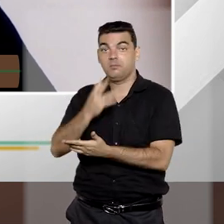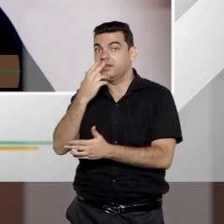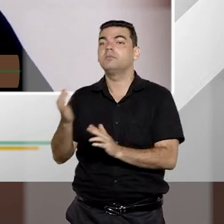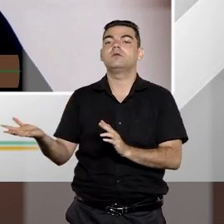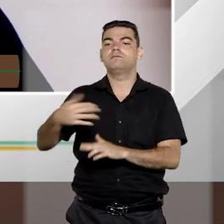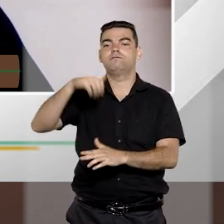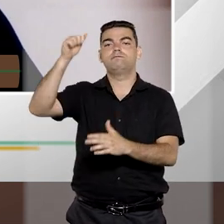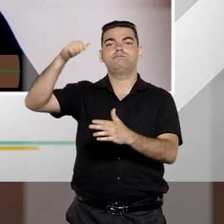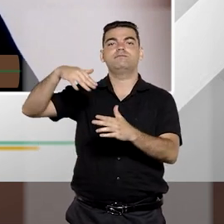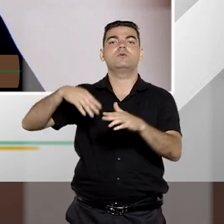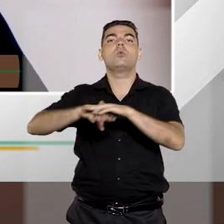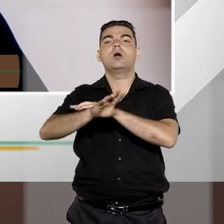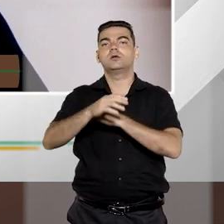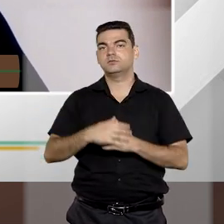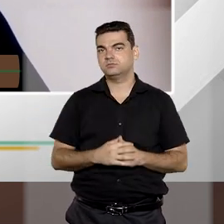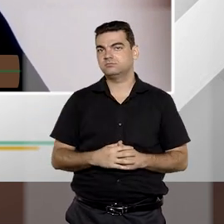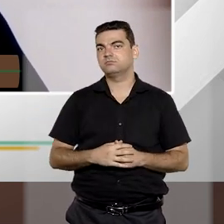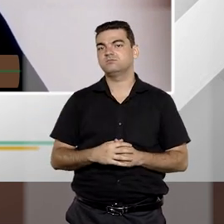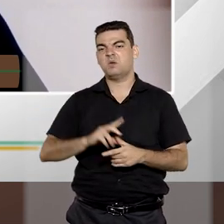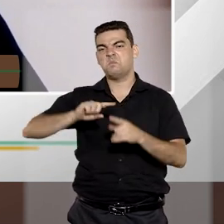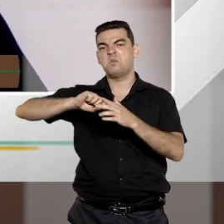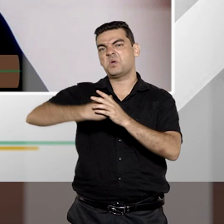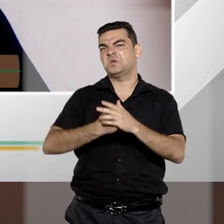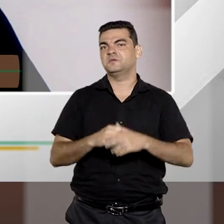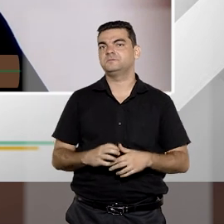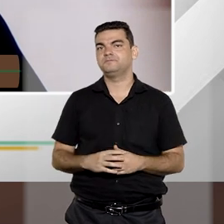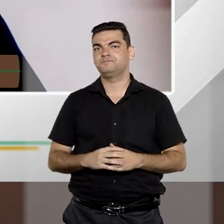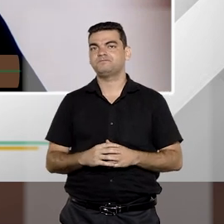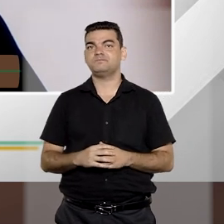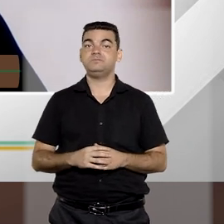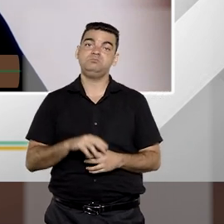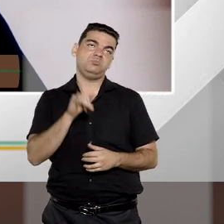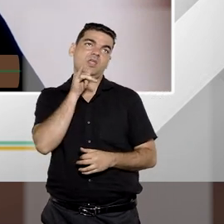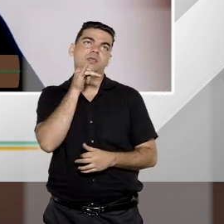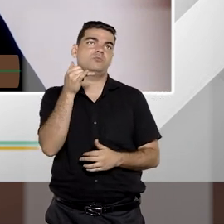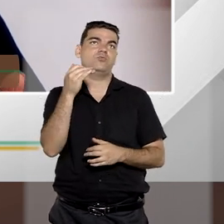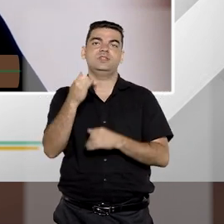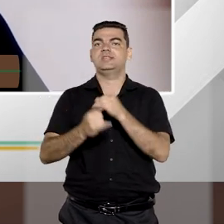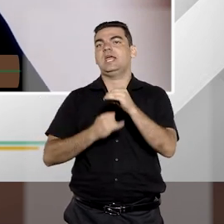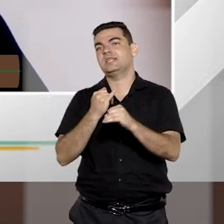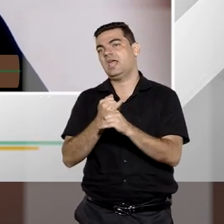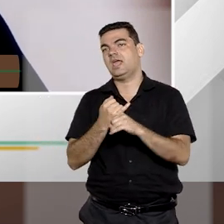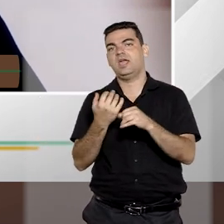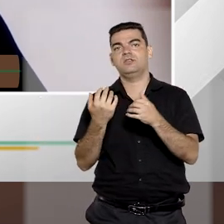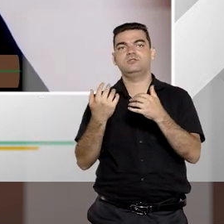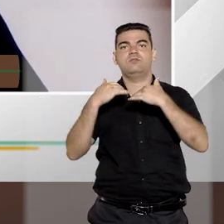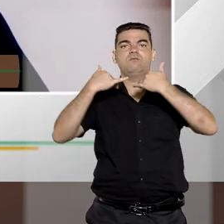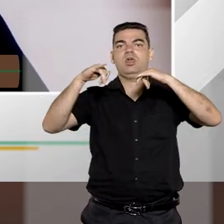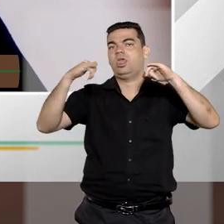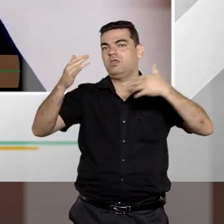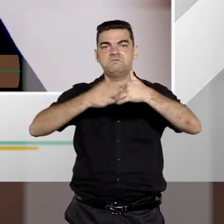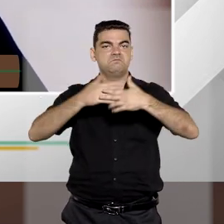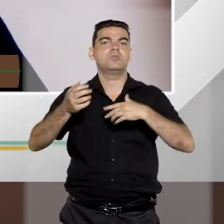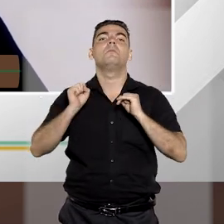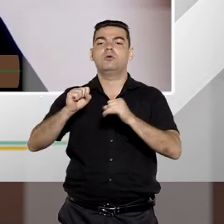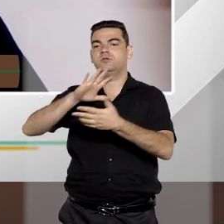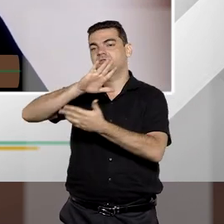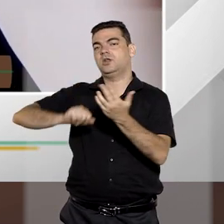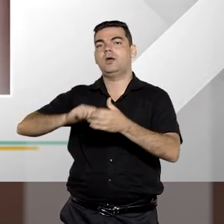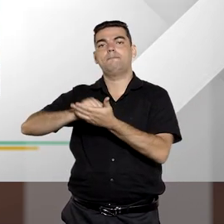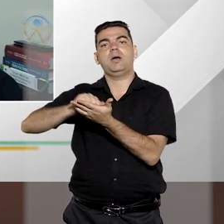discriminatório e a interdição, seja quando for páginas de internet ou podcast, enfim.